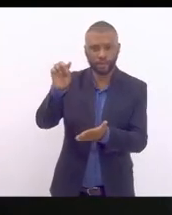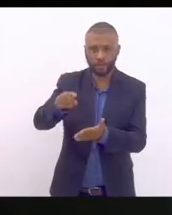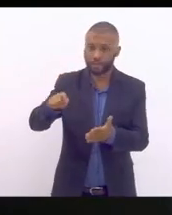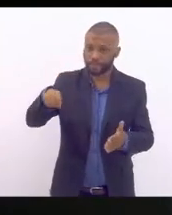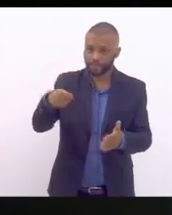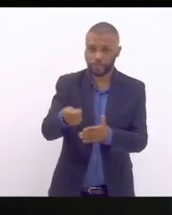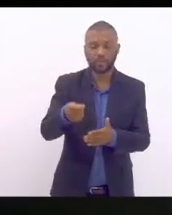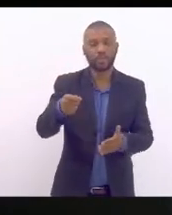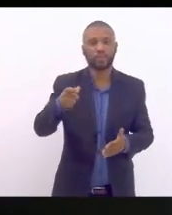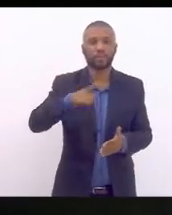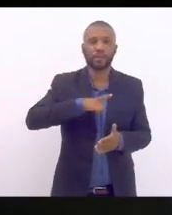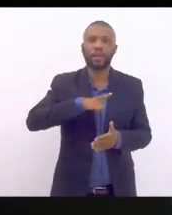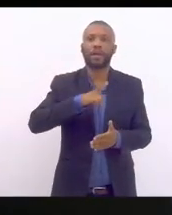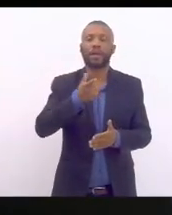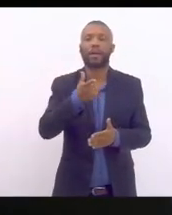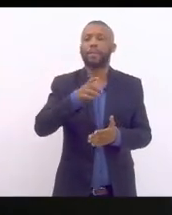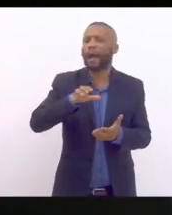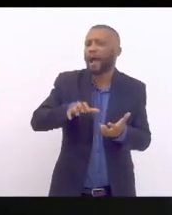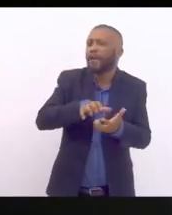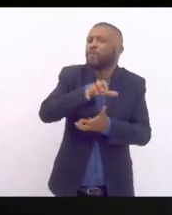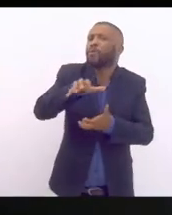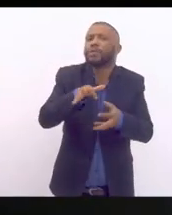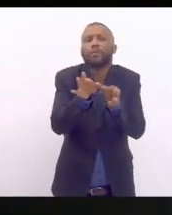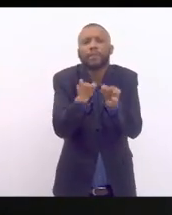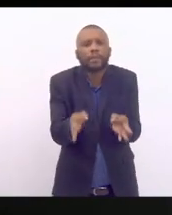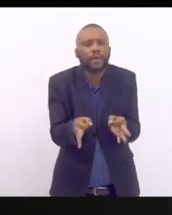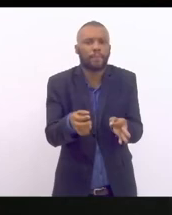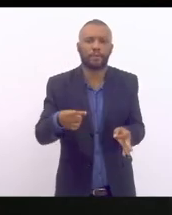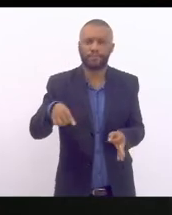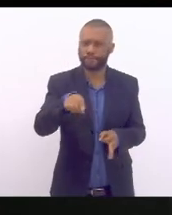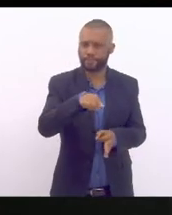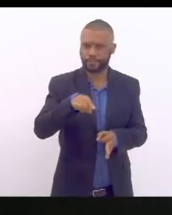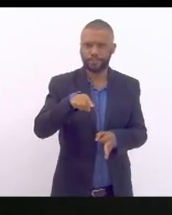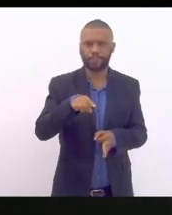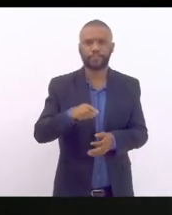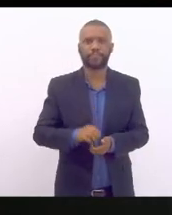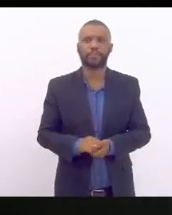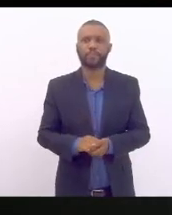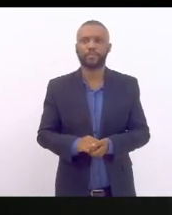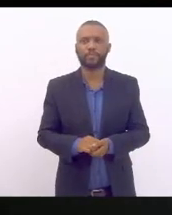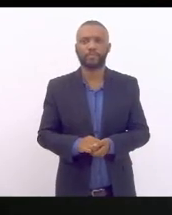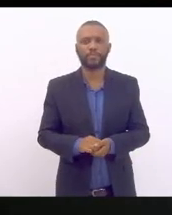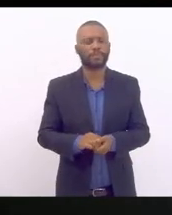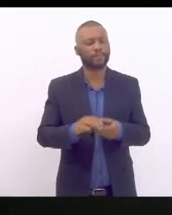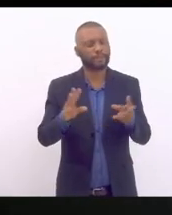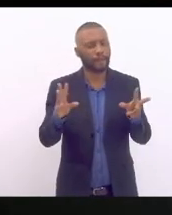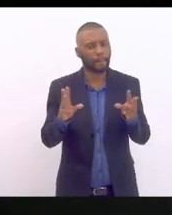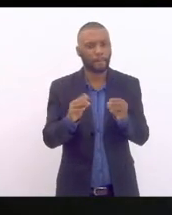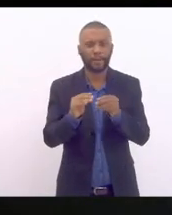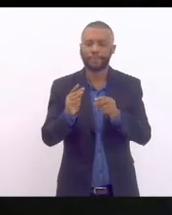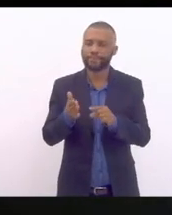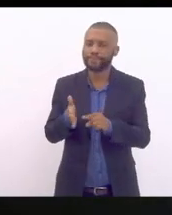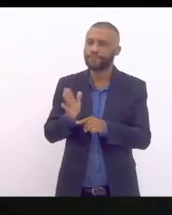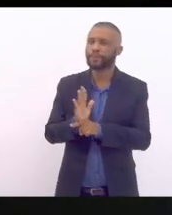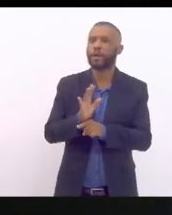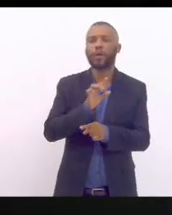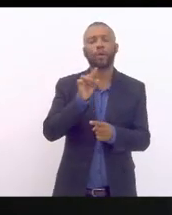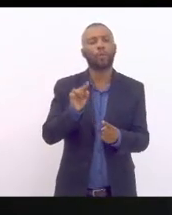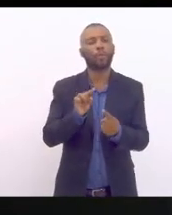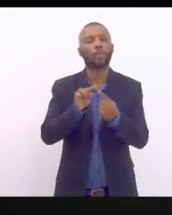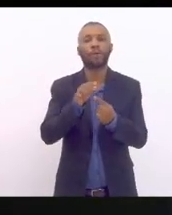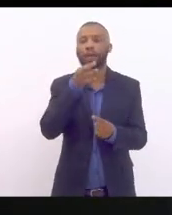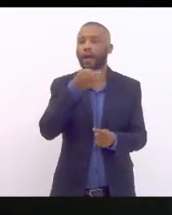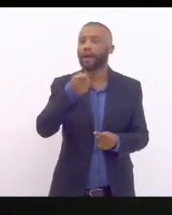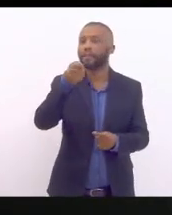Janeiro chama de pequena revolução e a minha breve contribuição para o sentido da